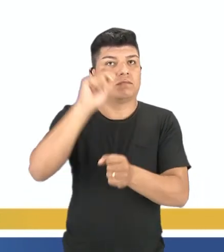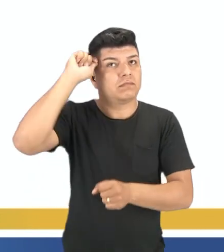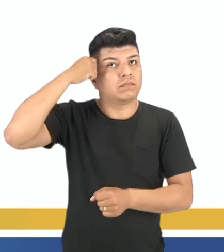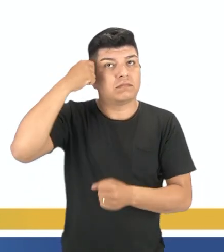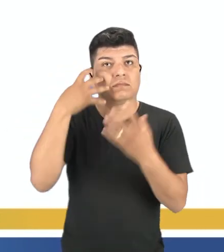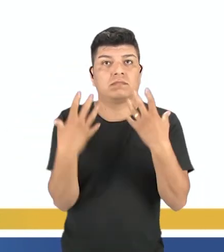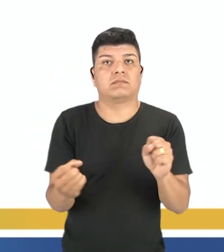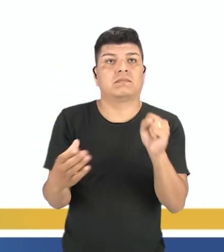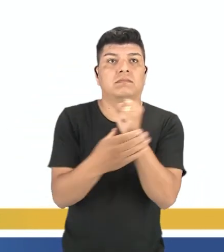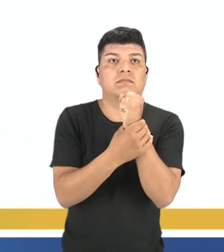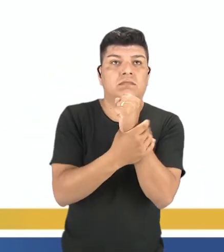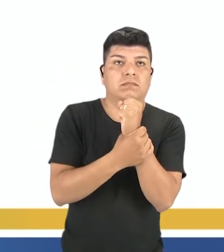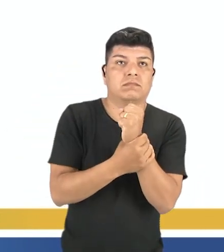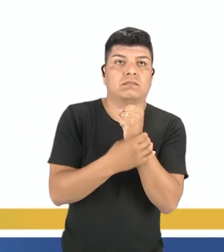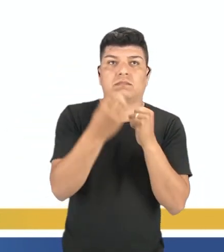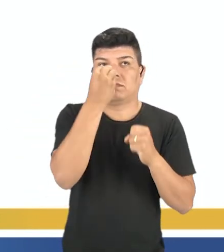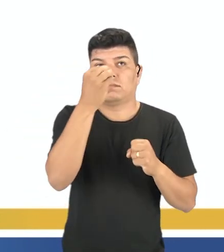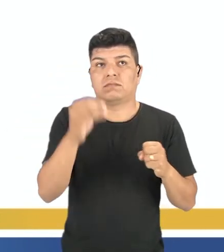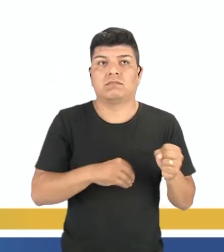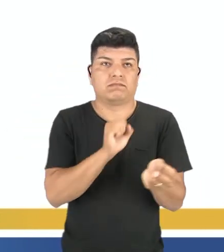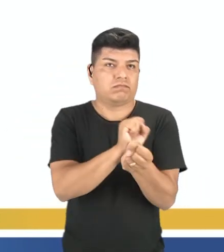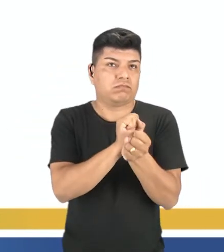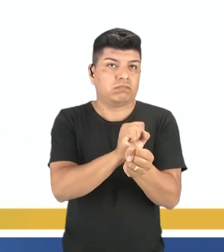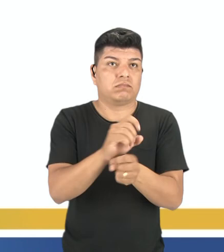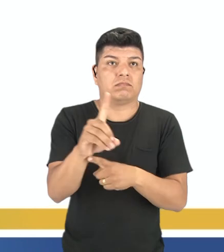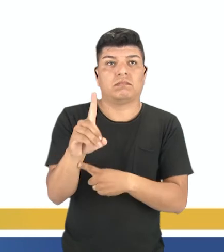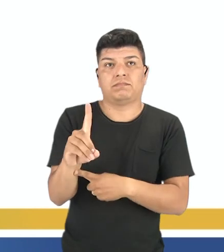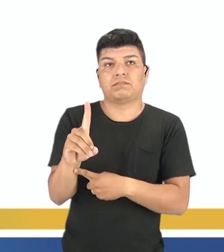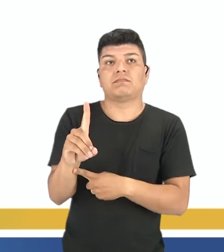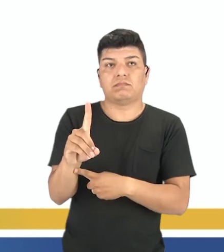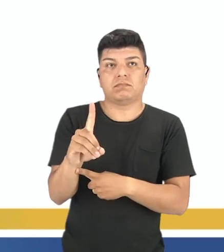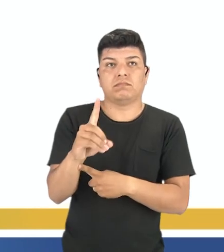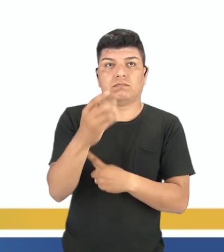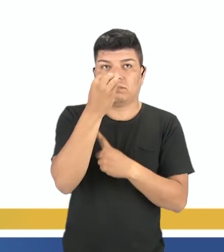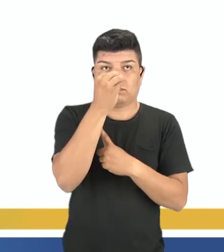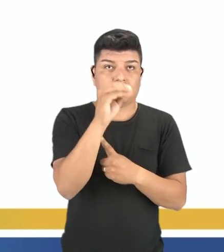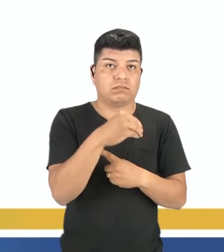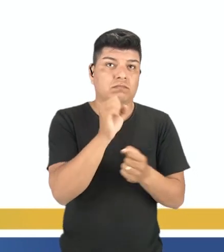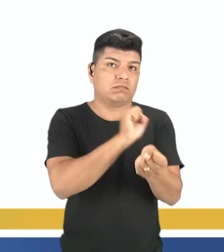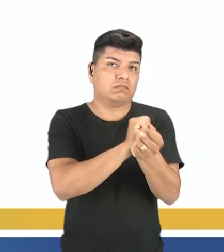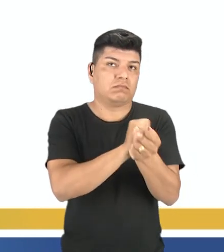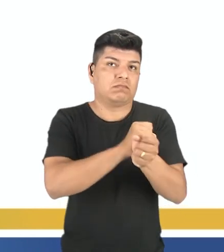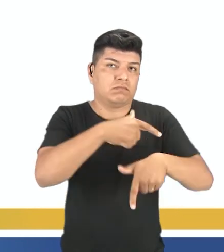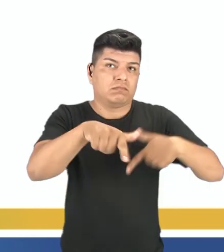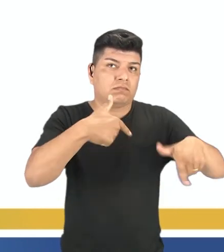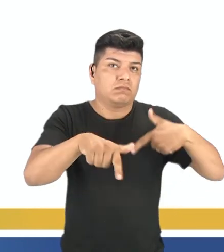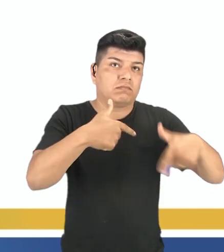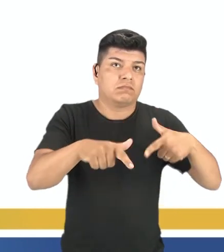proteção contra a injustiça do sistema escravista. E D. Do repúdio que os escravos